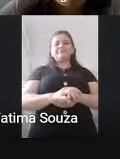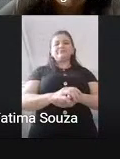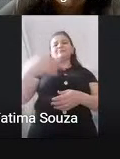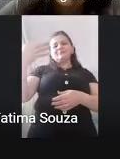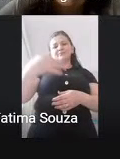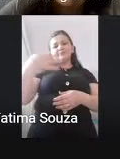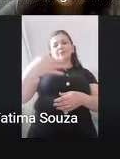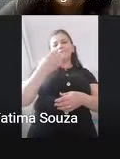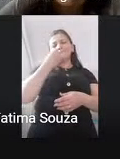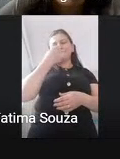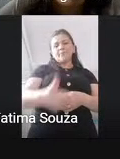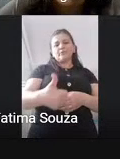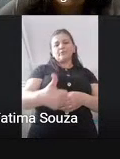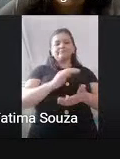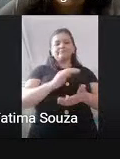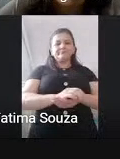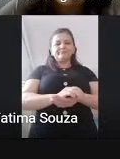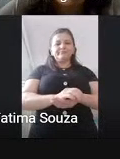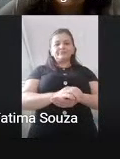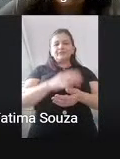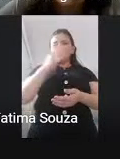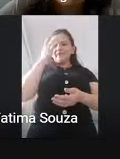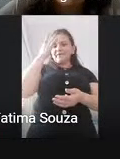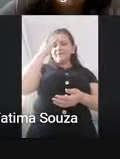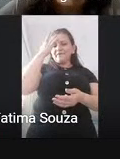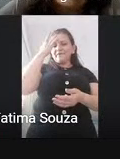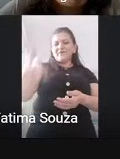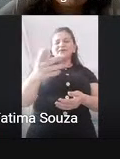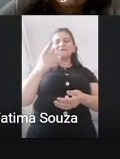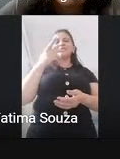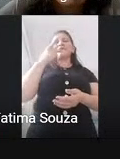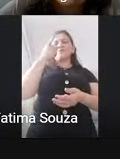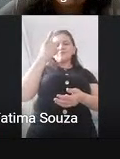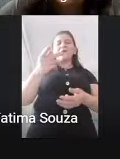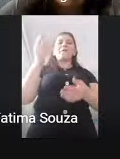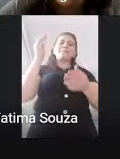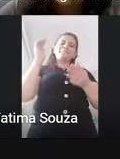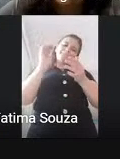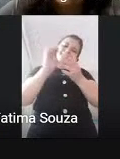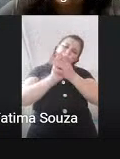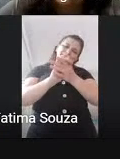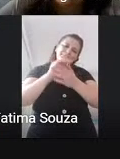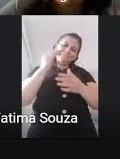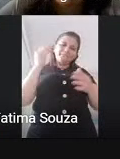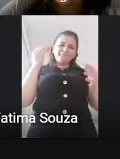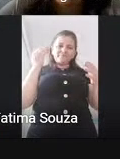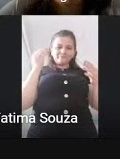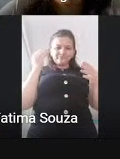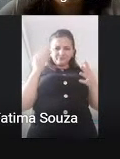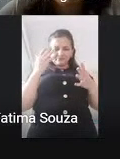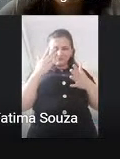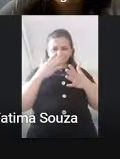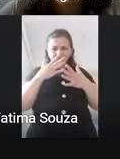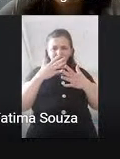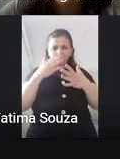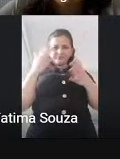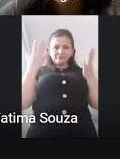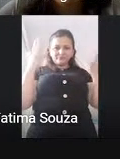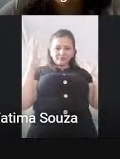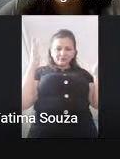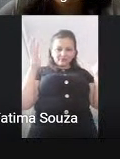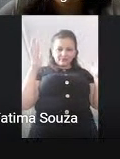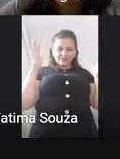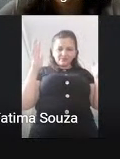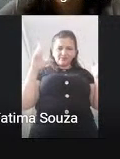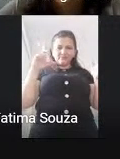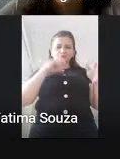bom. Sua fala foi maravilhosa, parabéns. Trouxe aí um componente fundamental